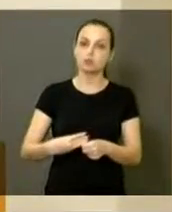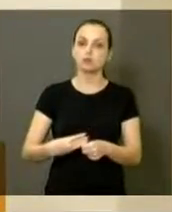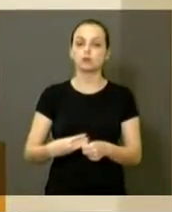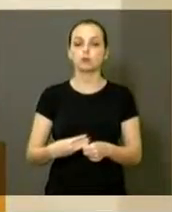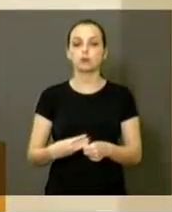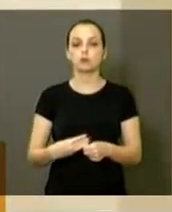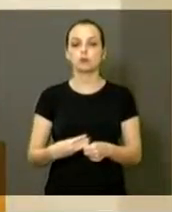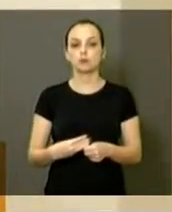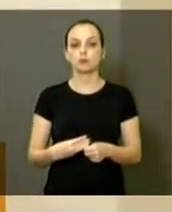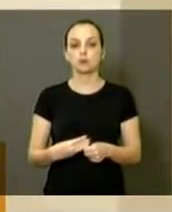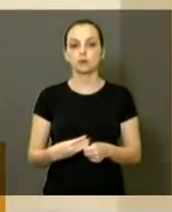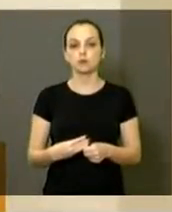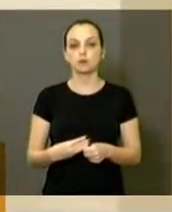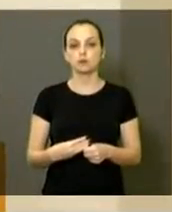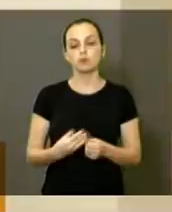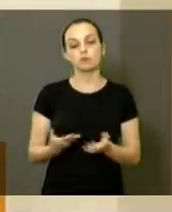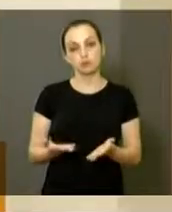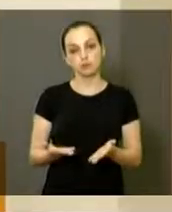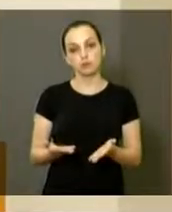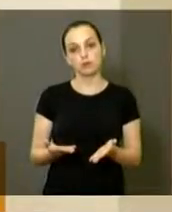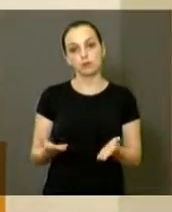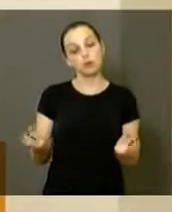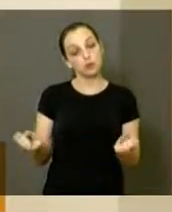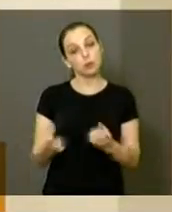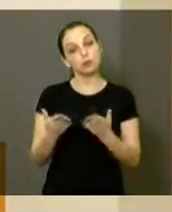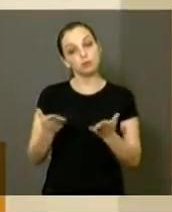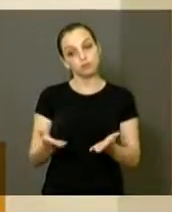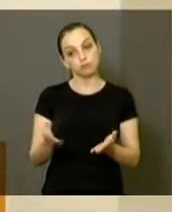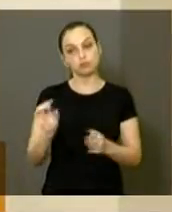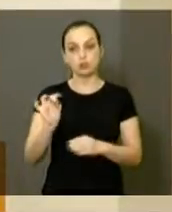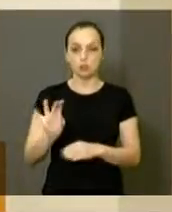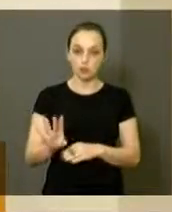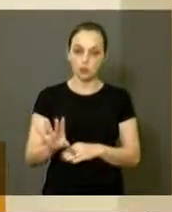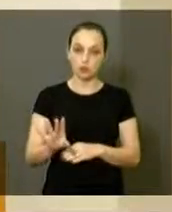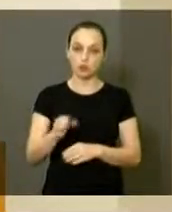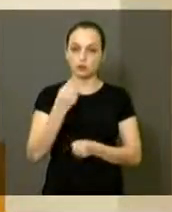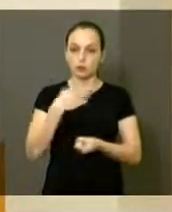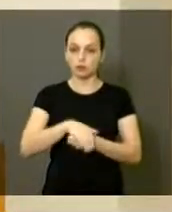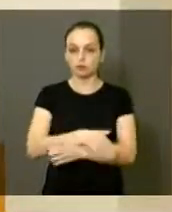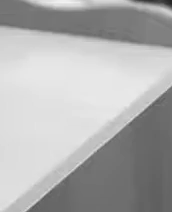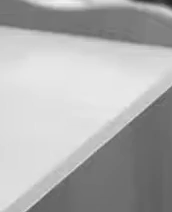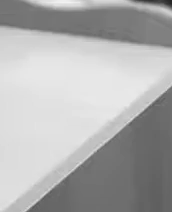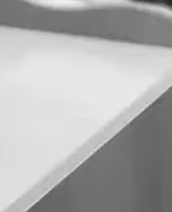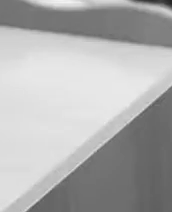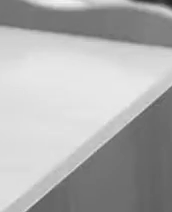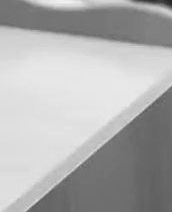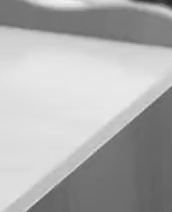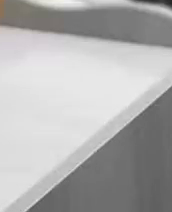Então, demais é só. Uma boa noite a todos.